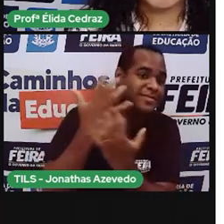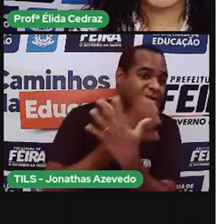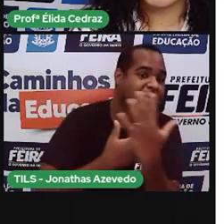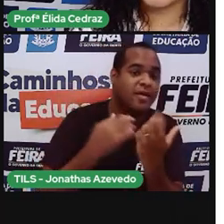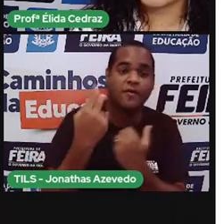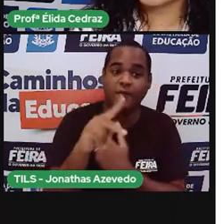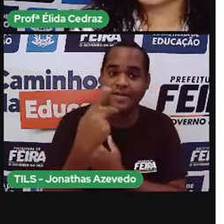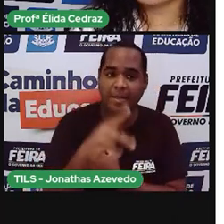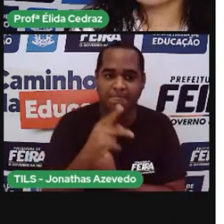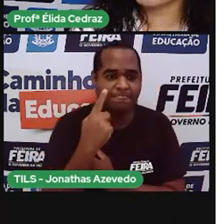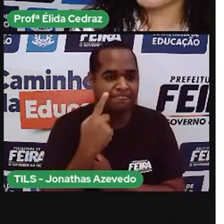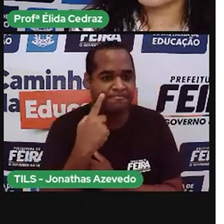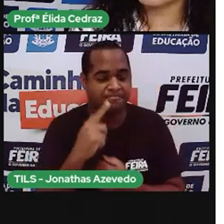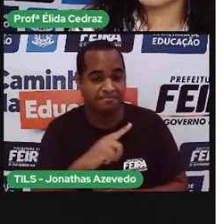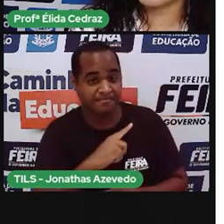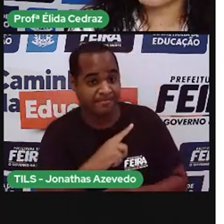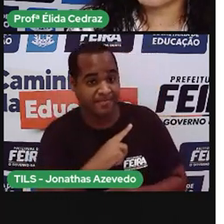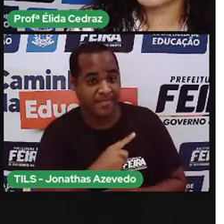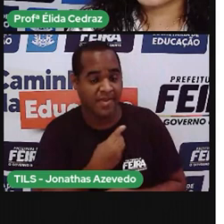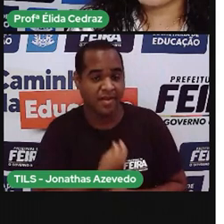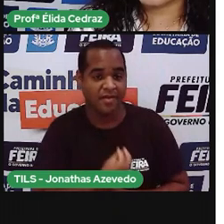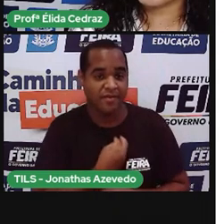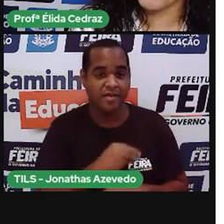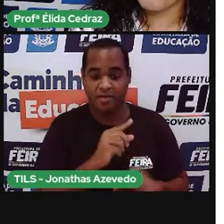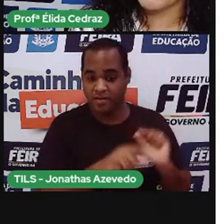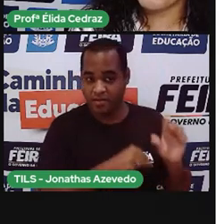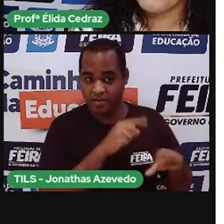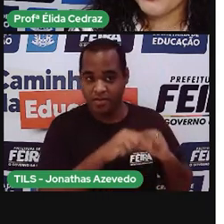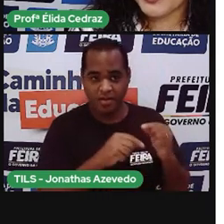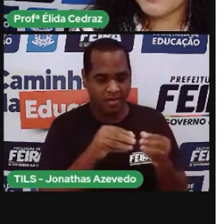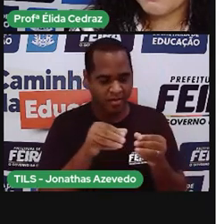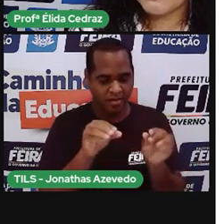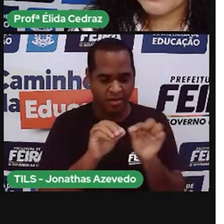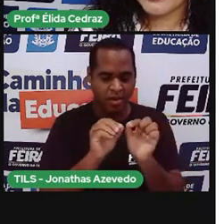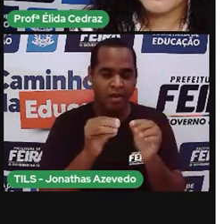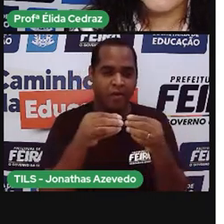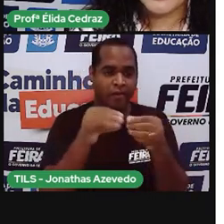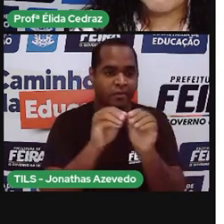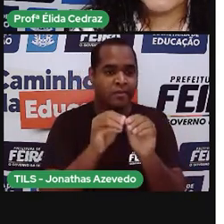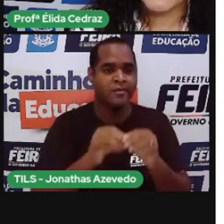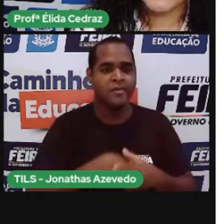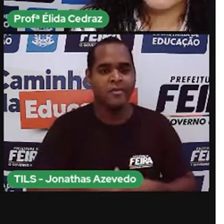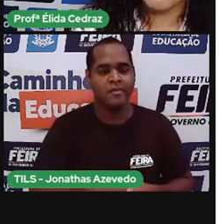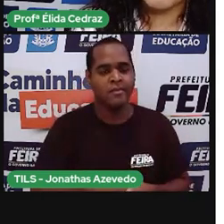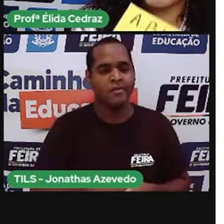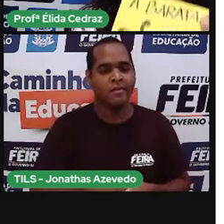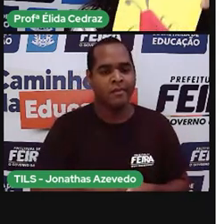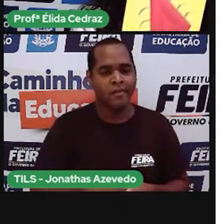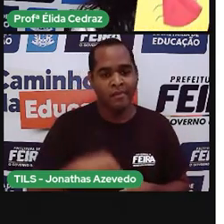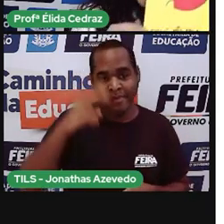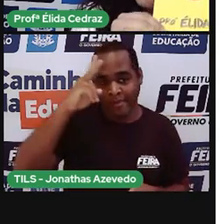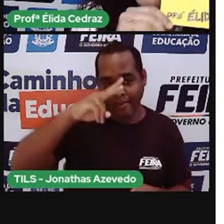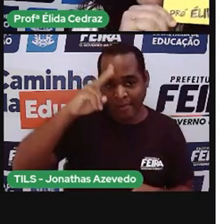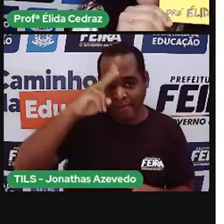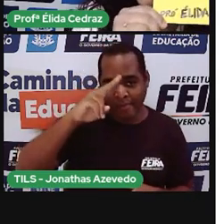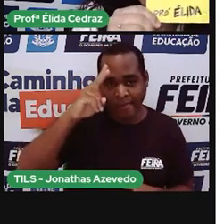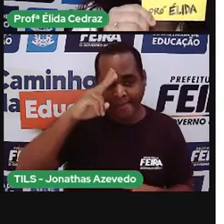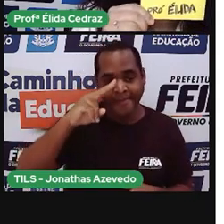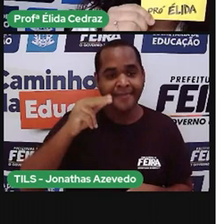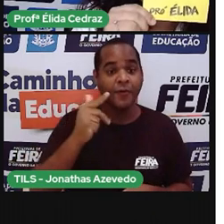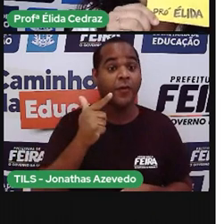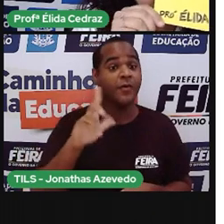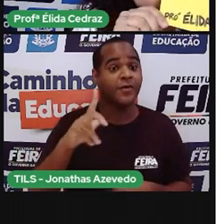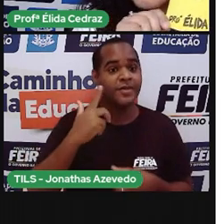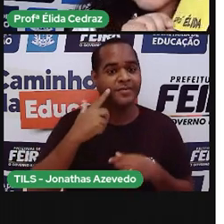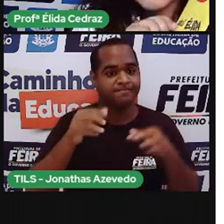que vocês tiveram que fazer uma dobradura Lembra daquela dobradura obra